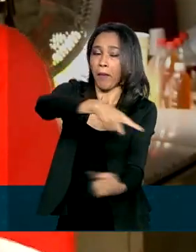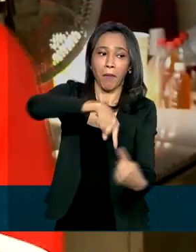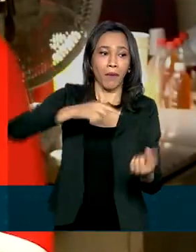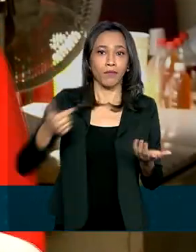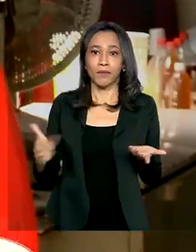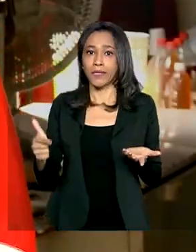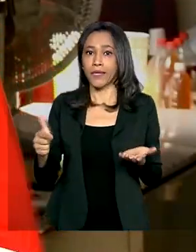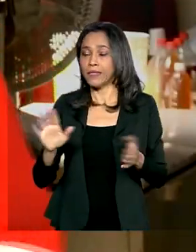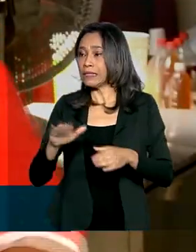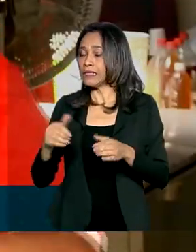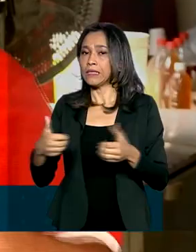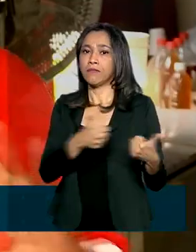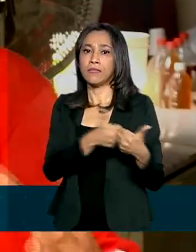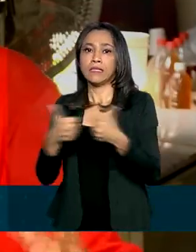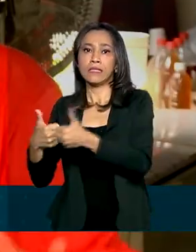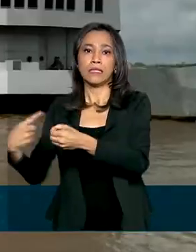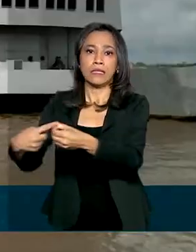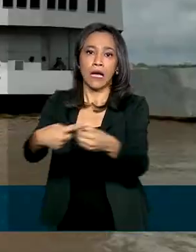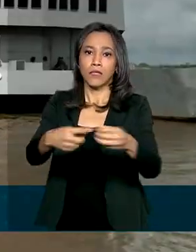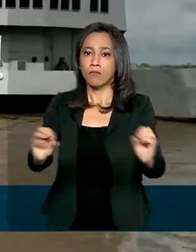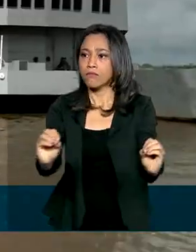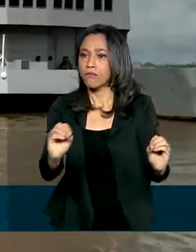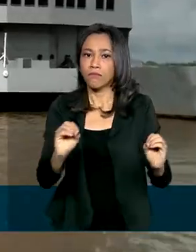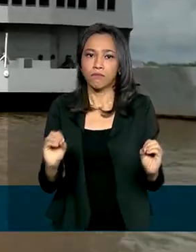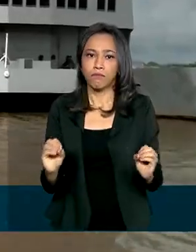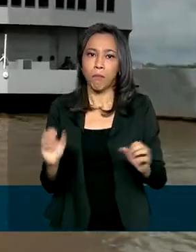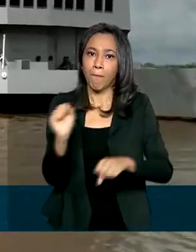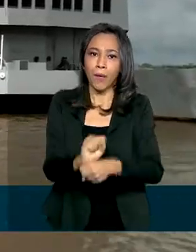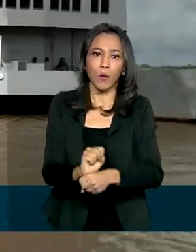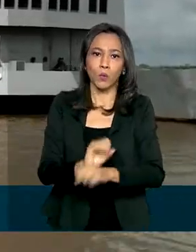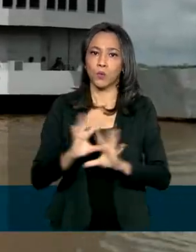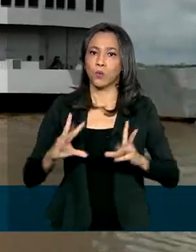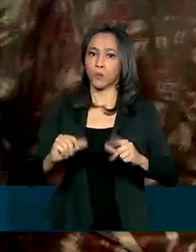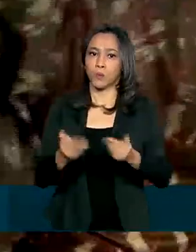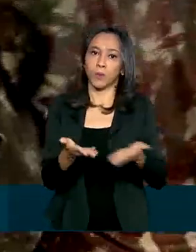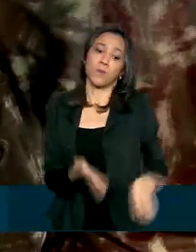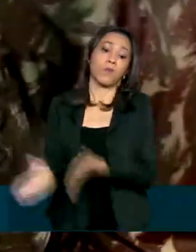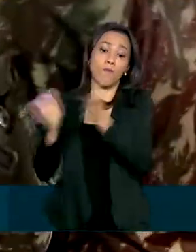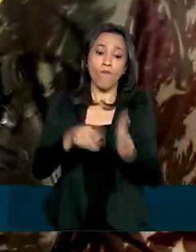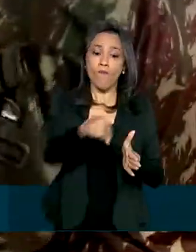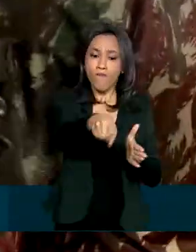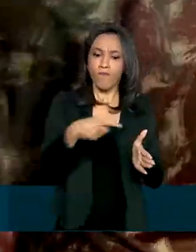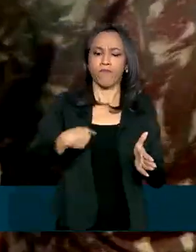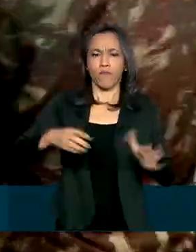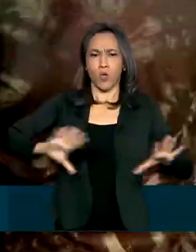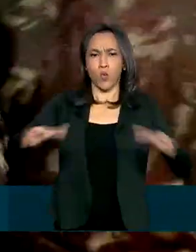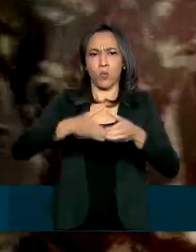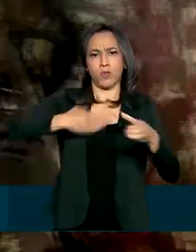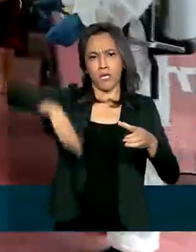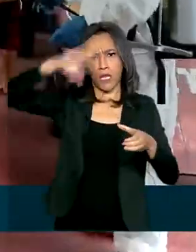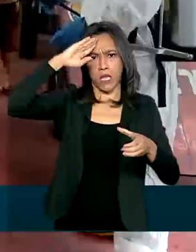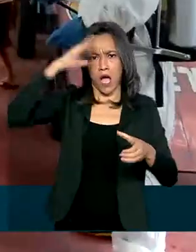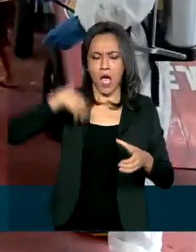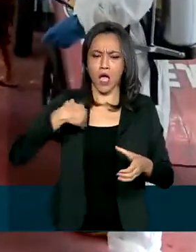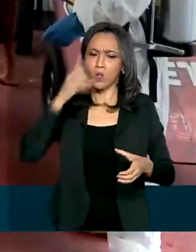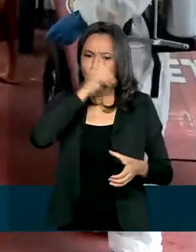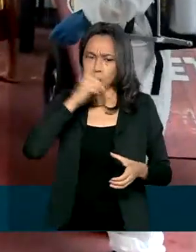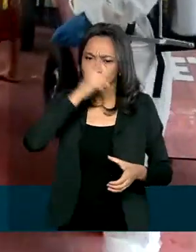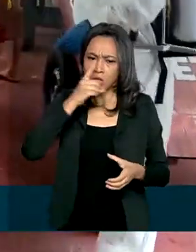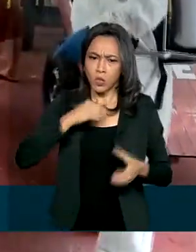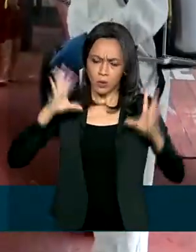para as cidades vizinhas, por conta de nenhum. Chegaram 200 militares que passaram o domingo descarregando e